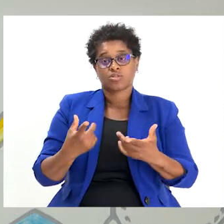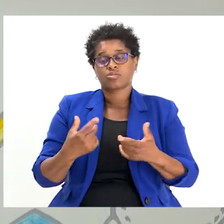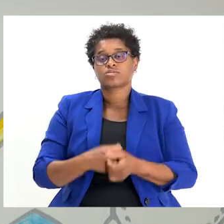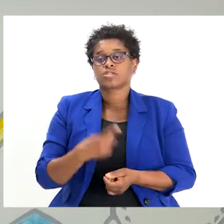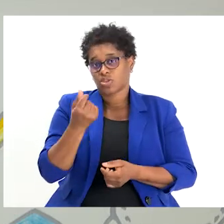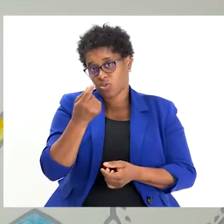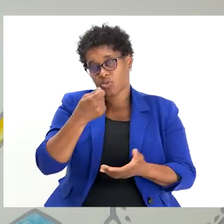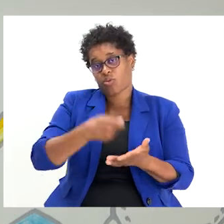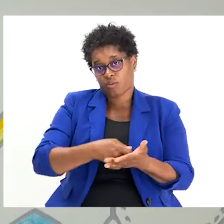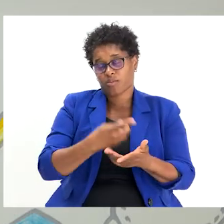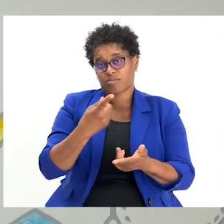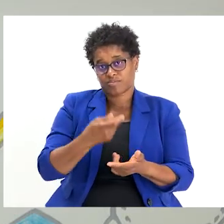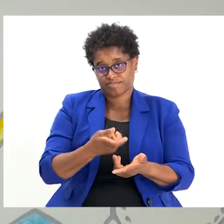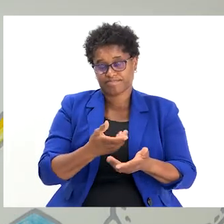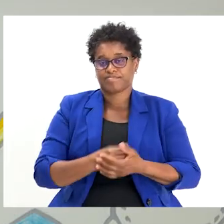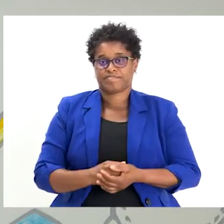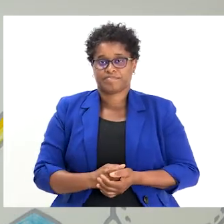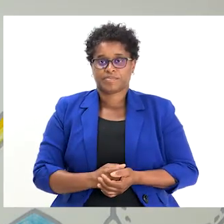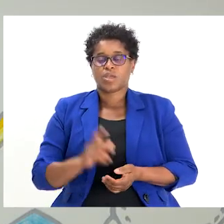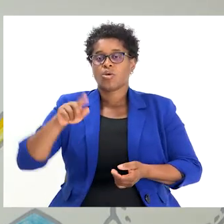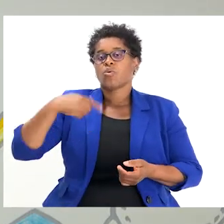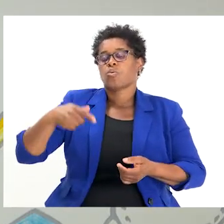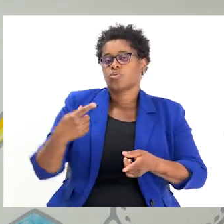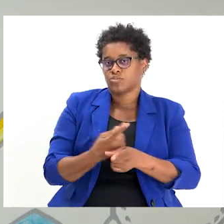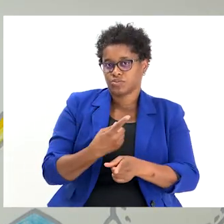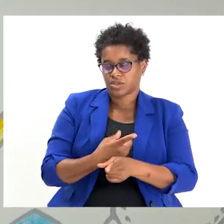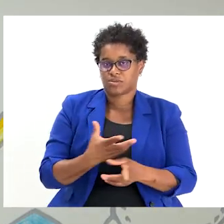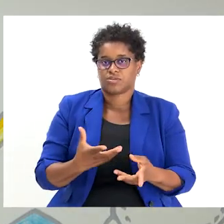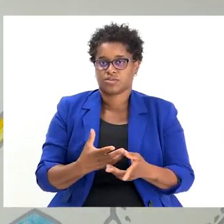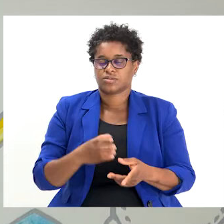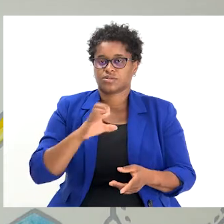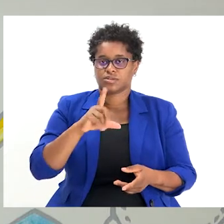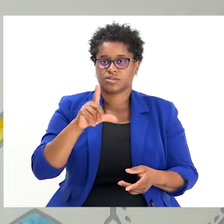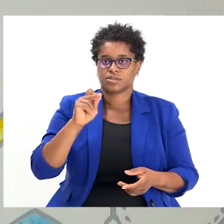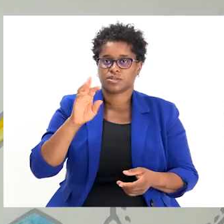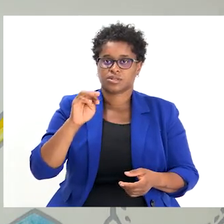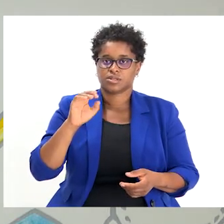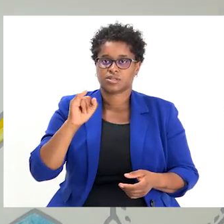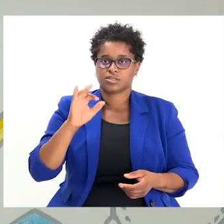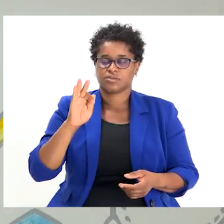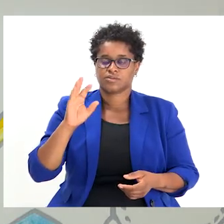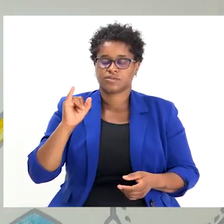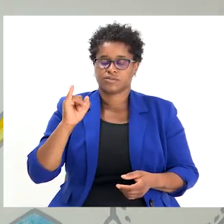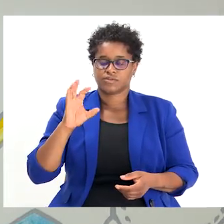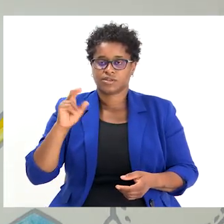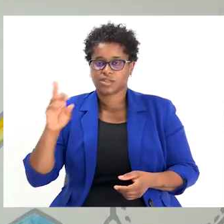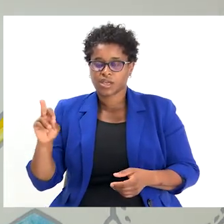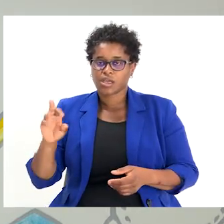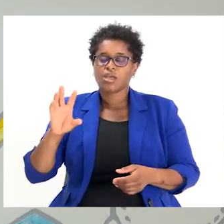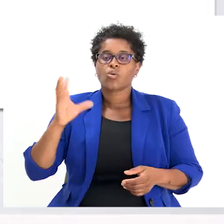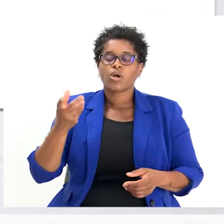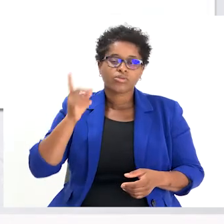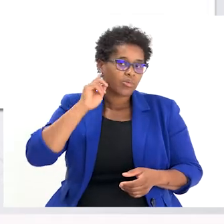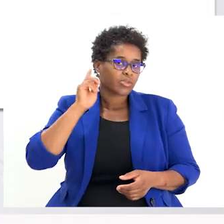um custo. Um outro critério de classificar as necessidades é quanto à